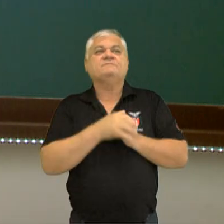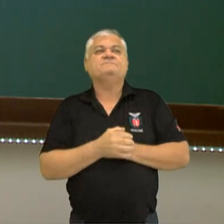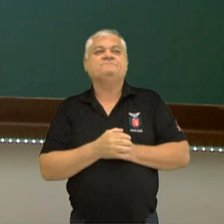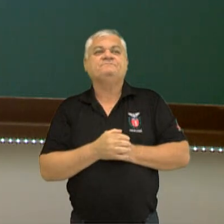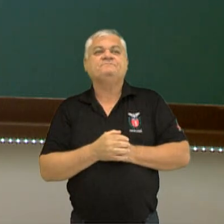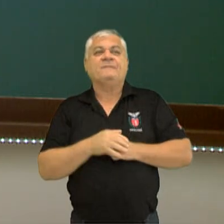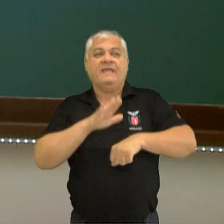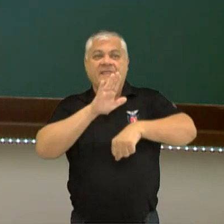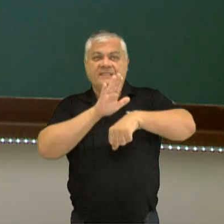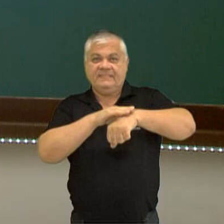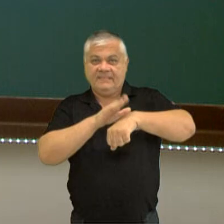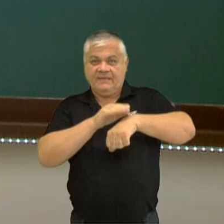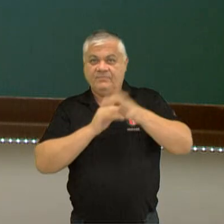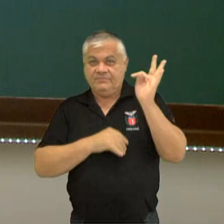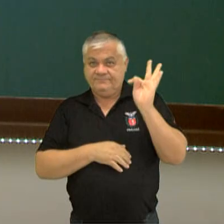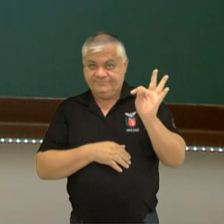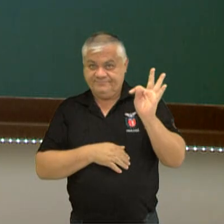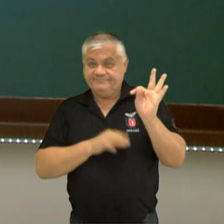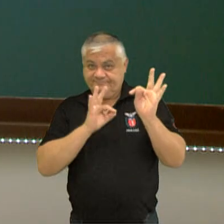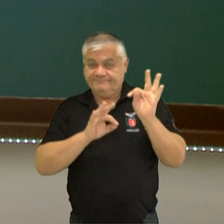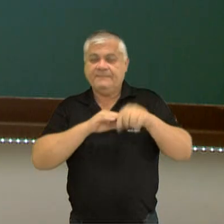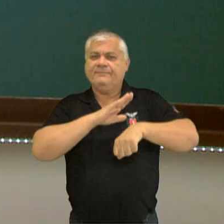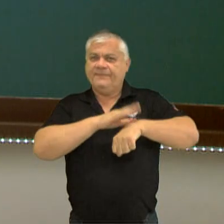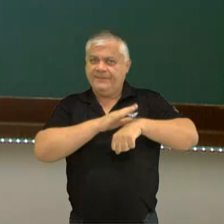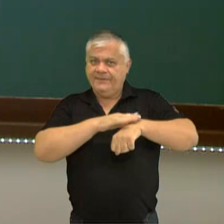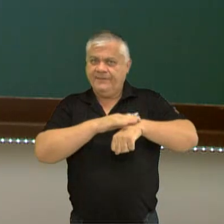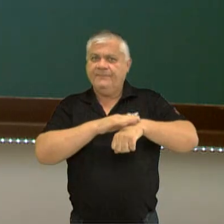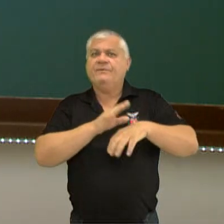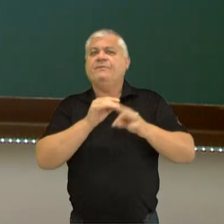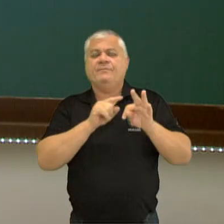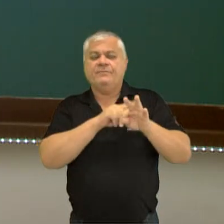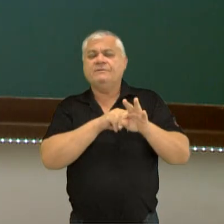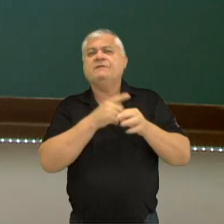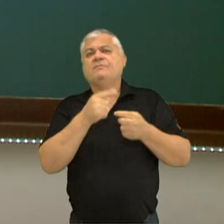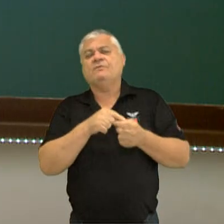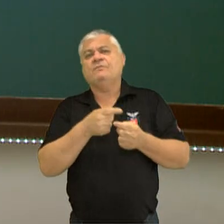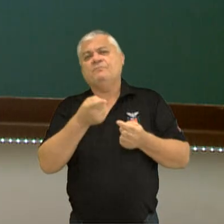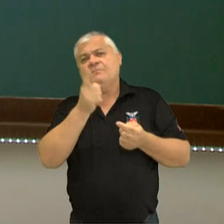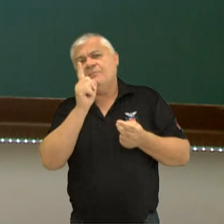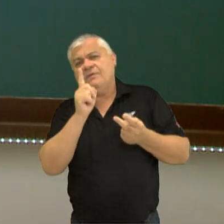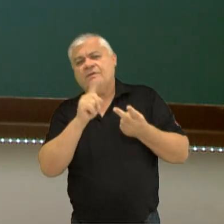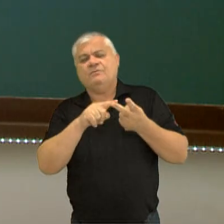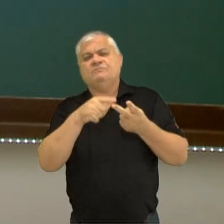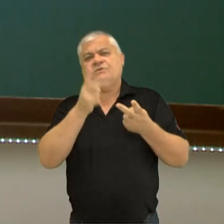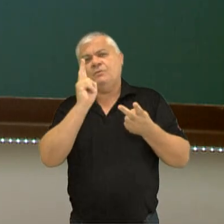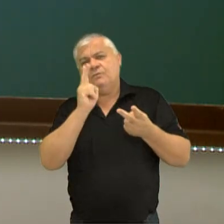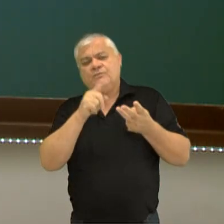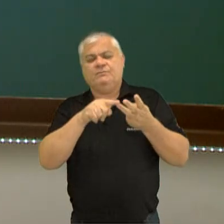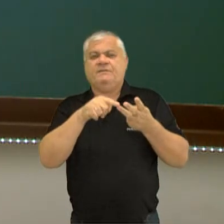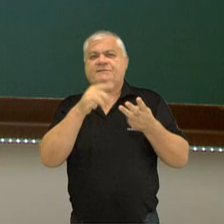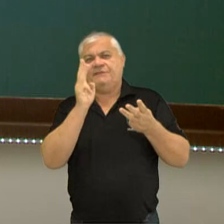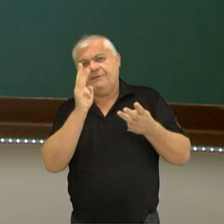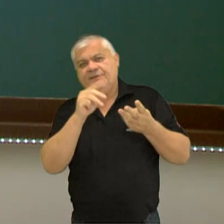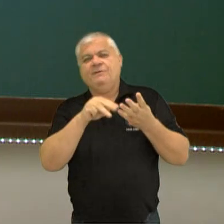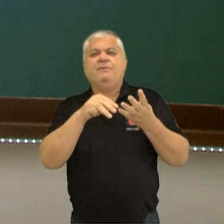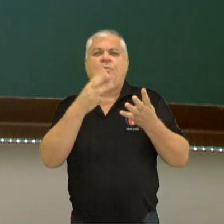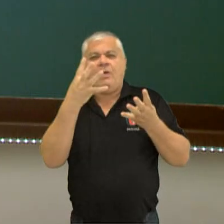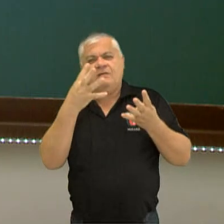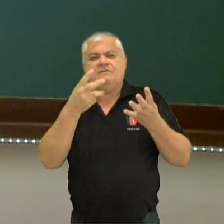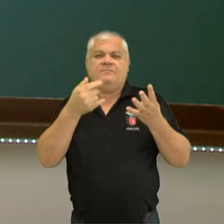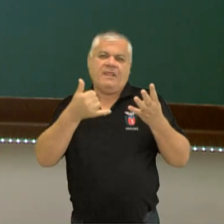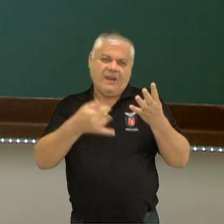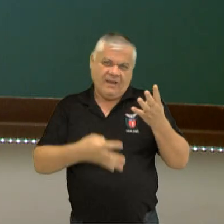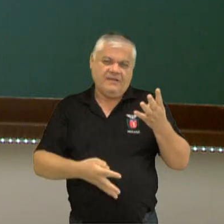O tempo, que está associado aos dias. Então, quando eu falo em tempo, é primeira medição, segunda medição, terceira medição,